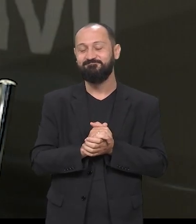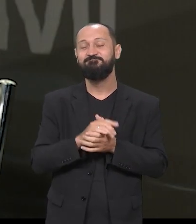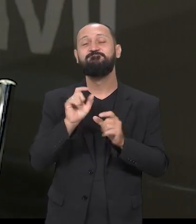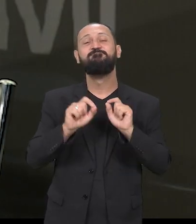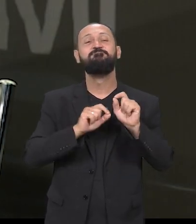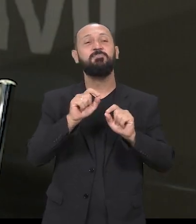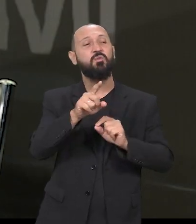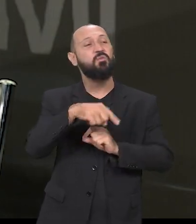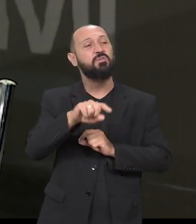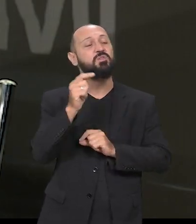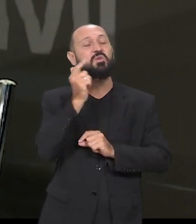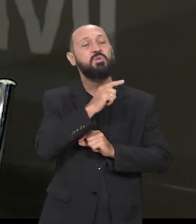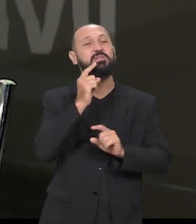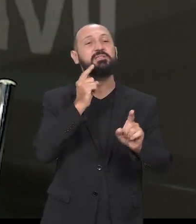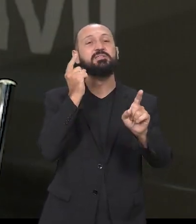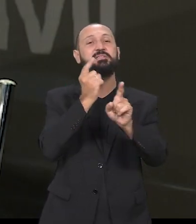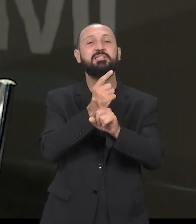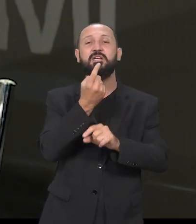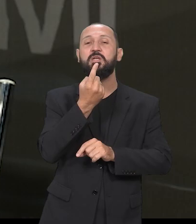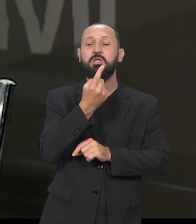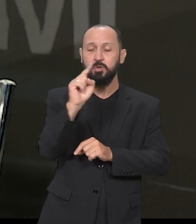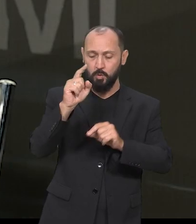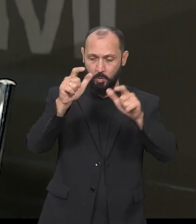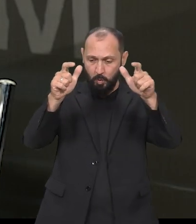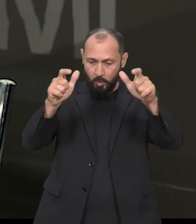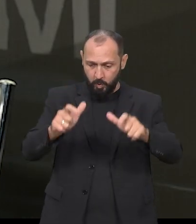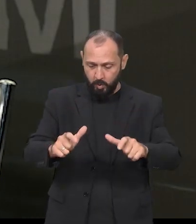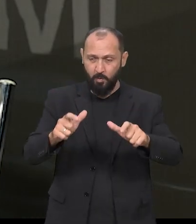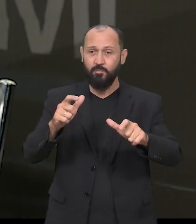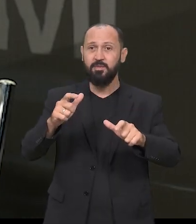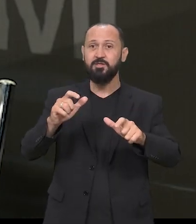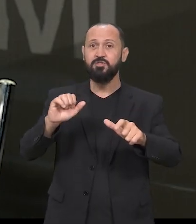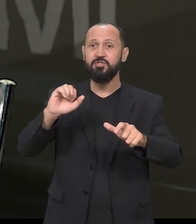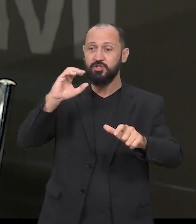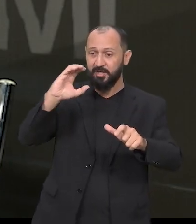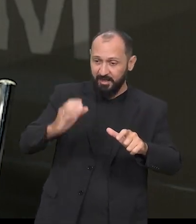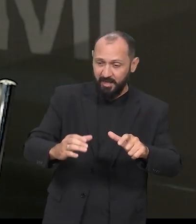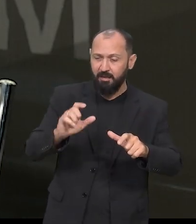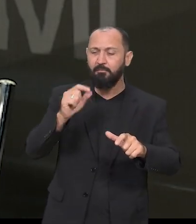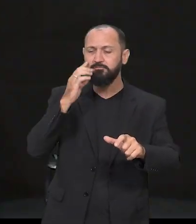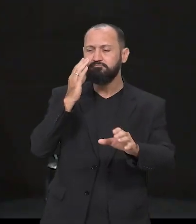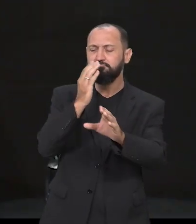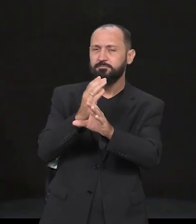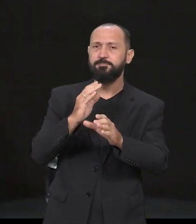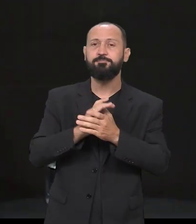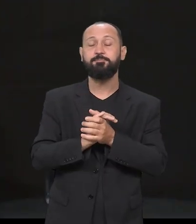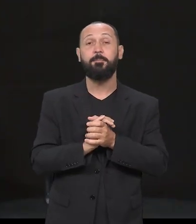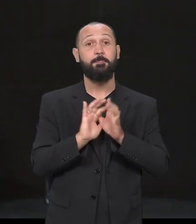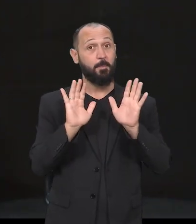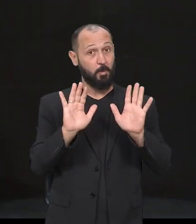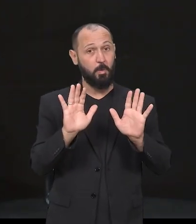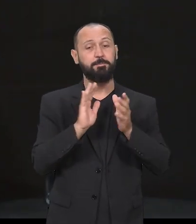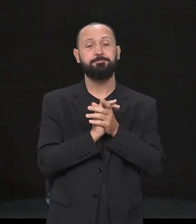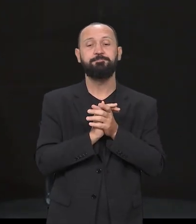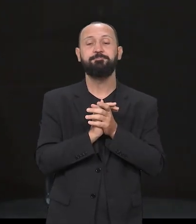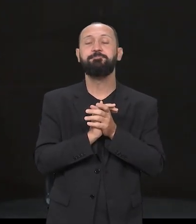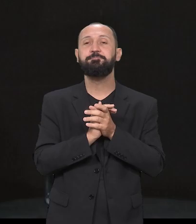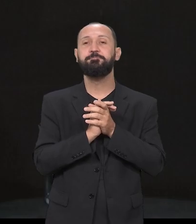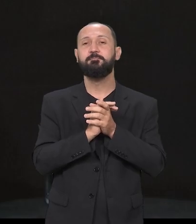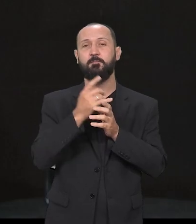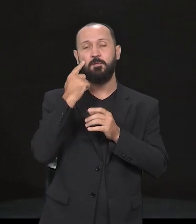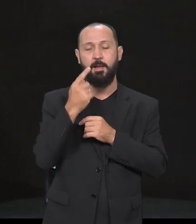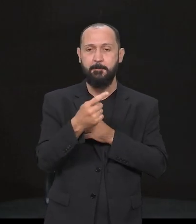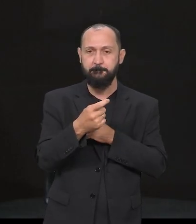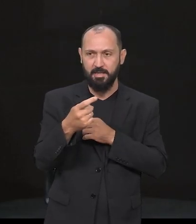que vocês conseguem identificar em uma cena de crime? Você pode falar para a gente um pouco? Olha, relacionado assim